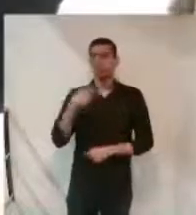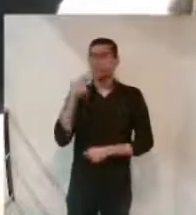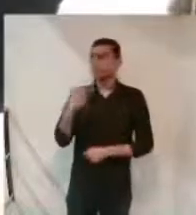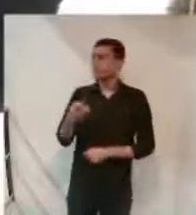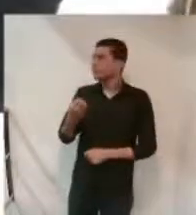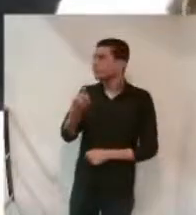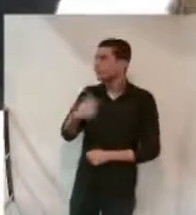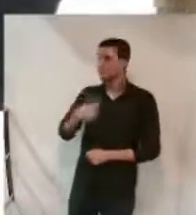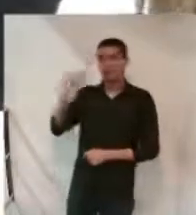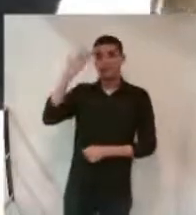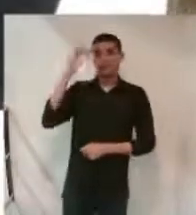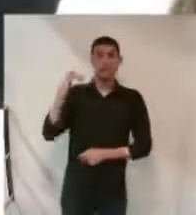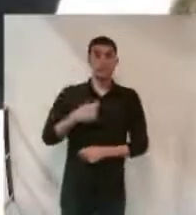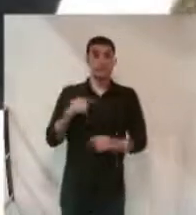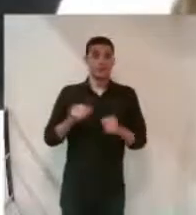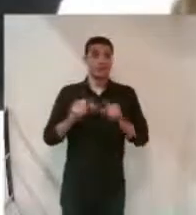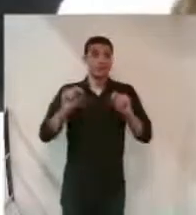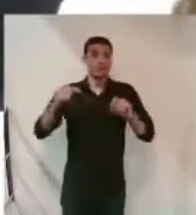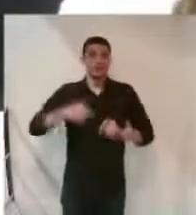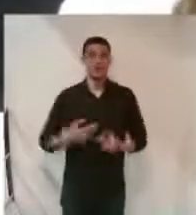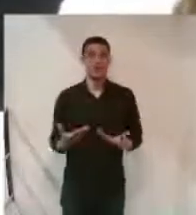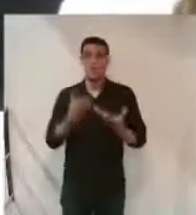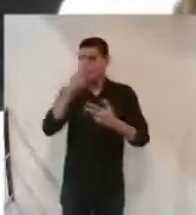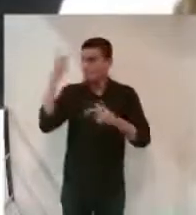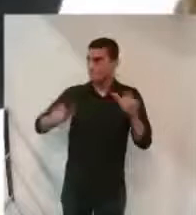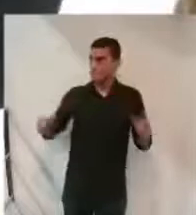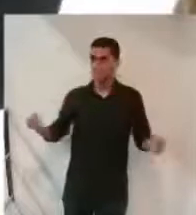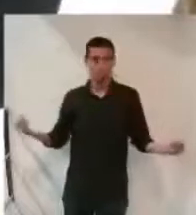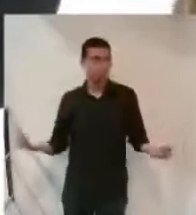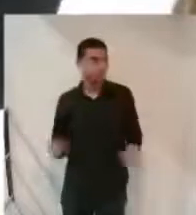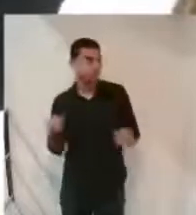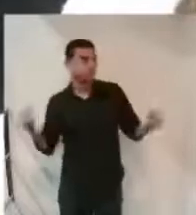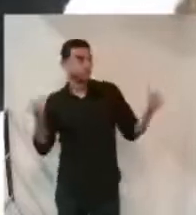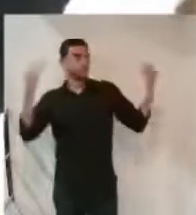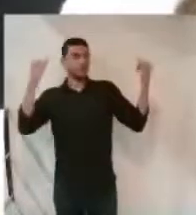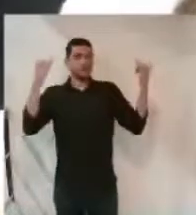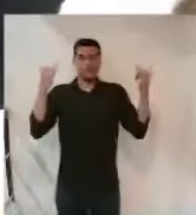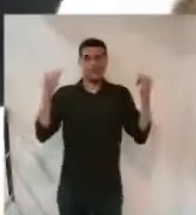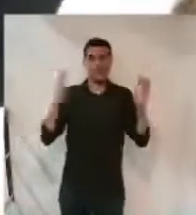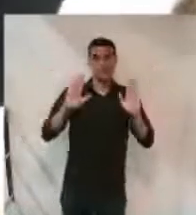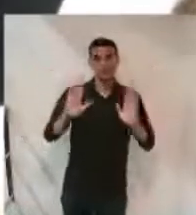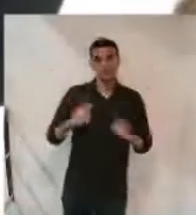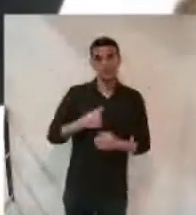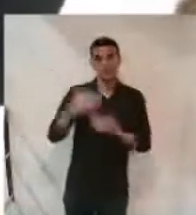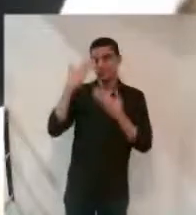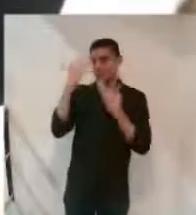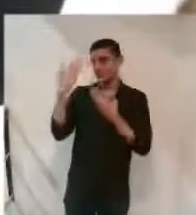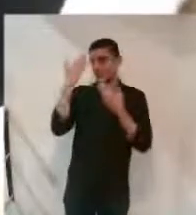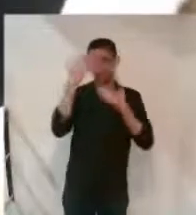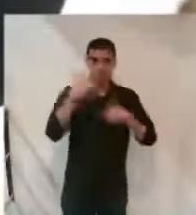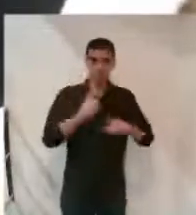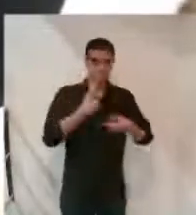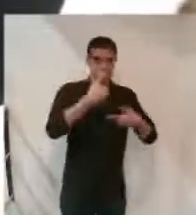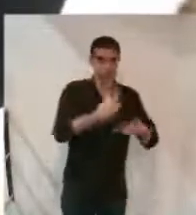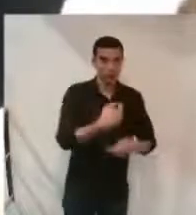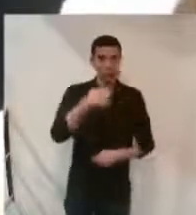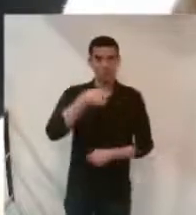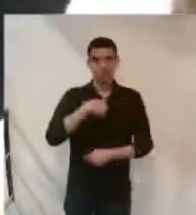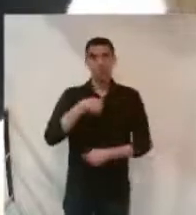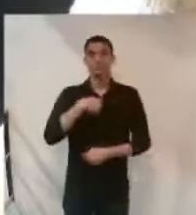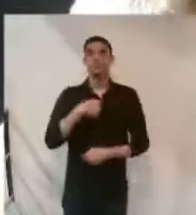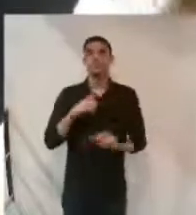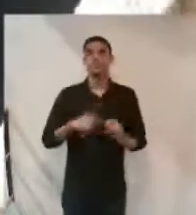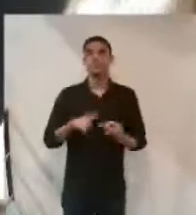sei nem o que é que eu estou fazendo aqui, viu? Mas eu agradeço de antemão o convite generoso que a mim foi feito e,